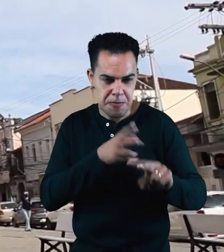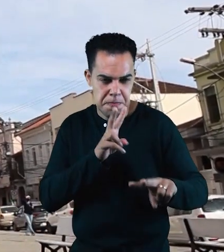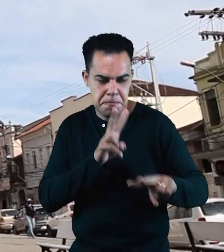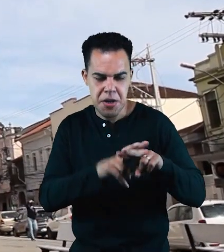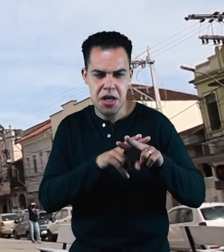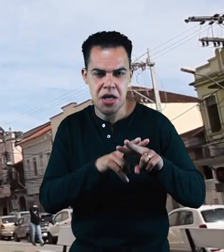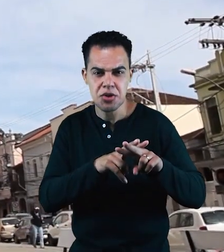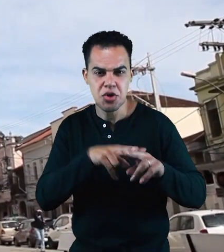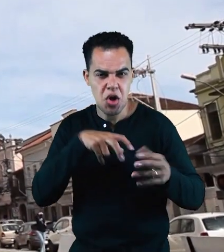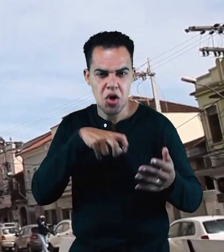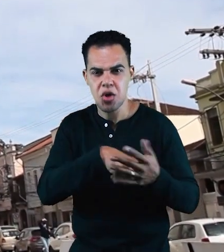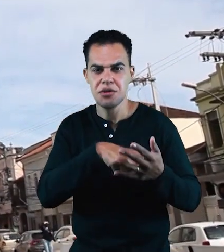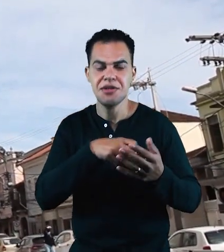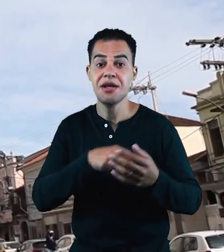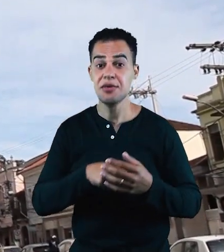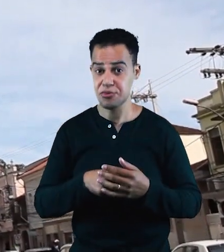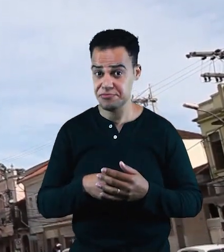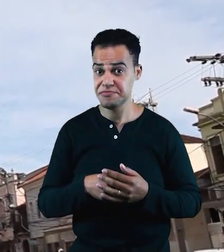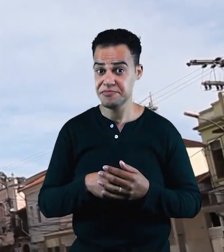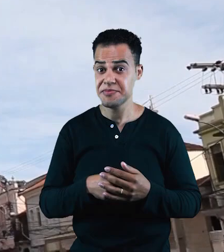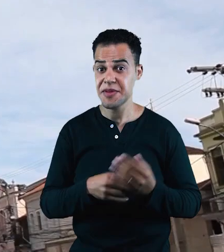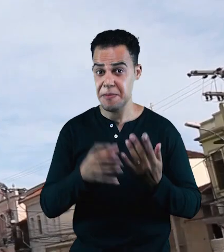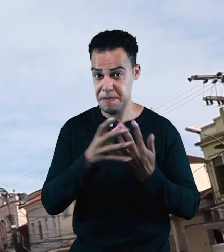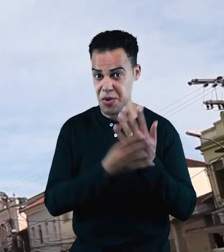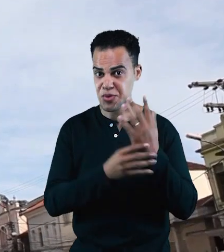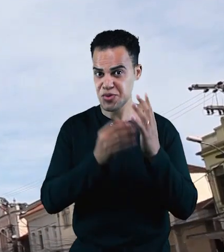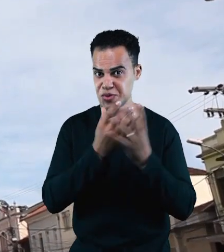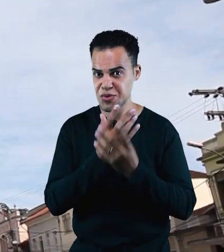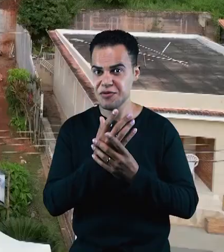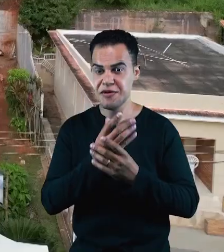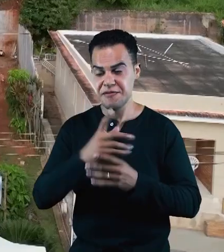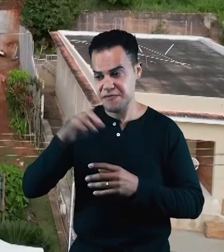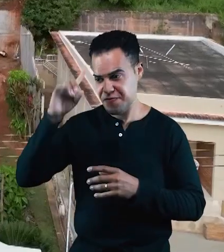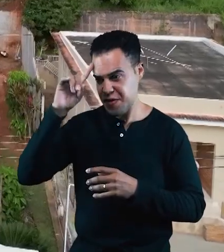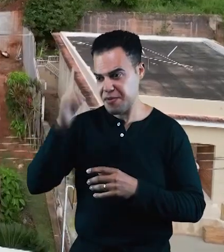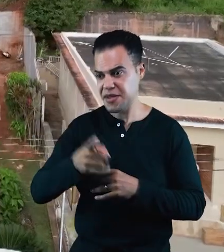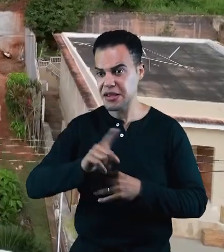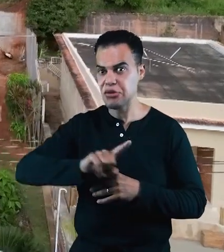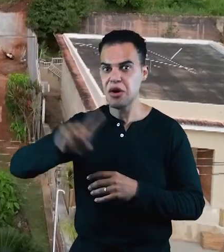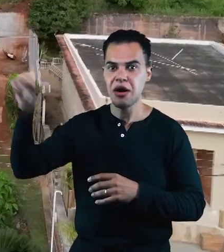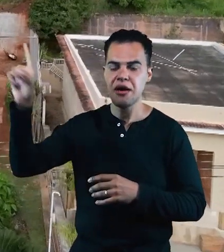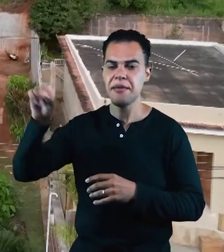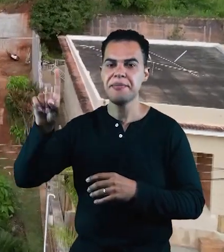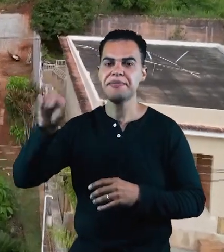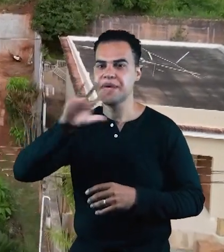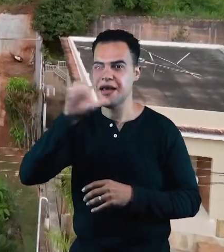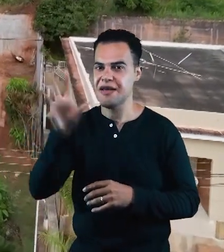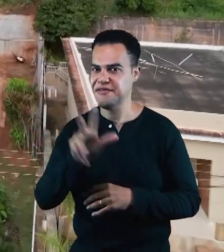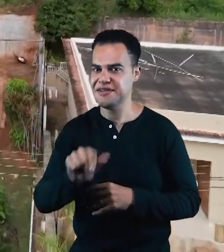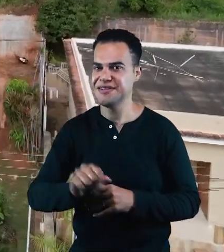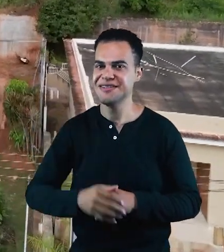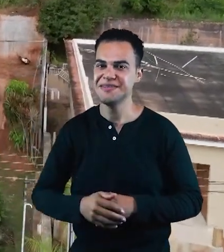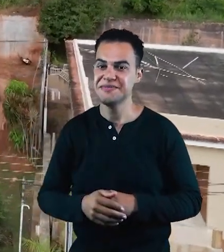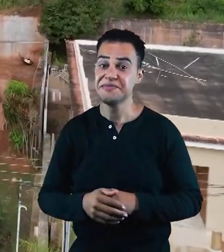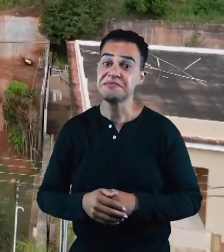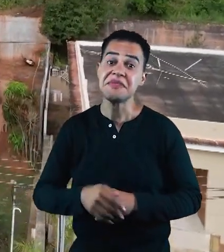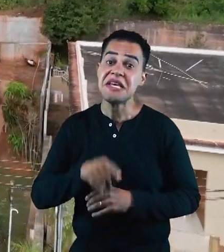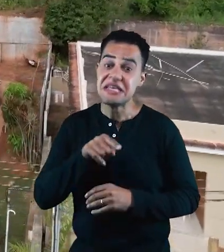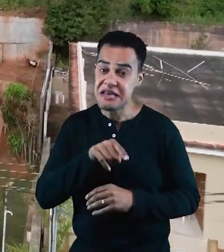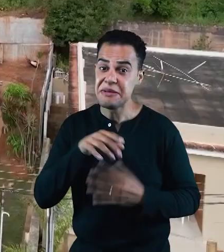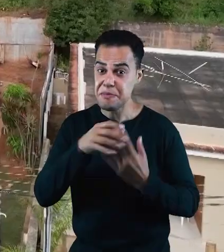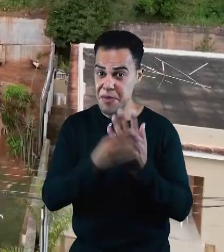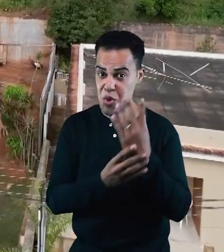e condenados. Parece que o Mão de Luva foi mandado até para a África. Edificações históricas